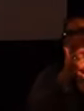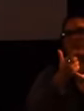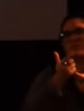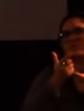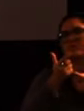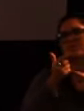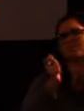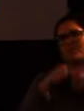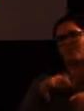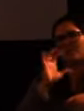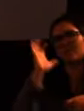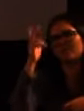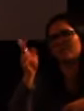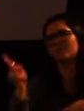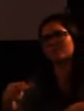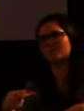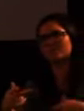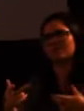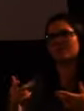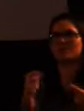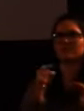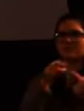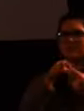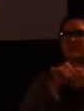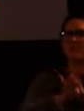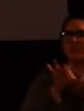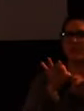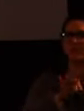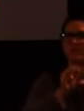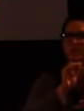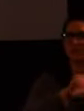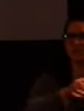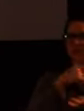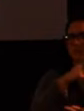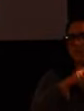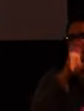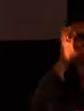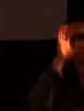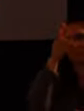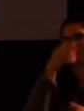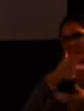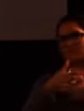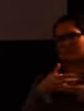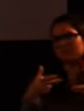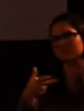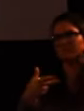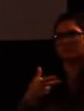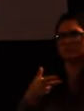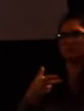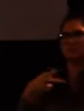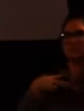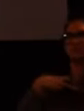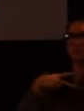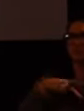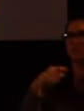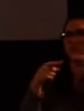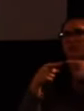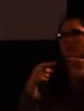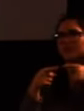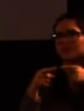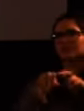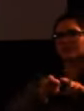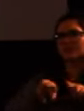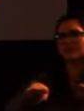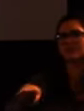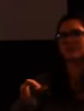acontecer, que podem conformar lá no projeto de intervenção em situações bem particulares, dimensões